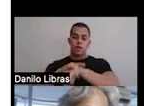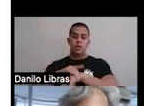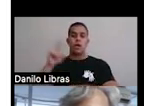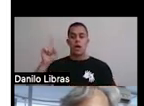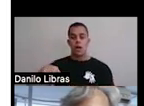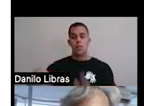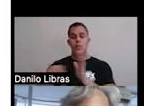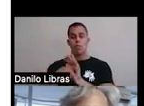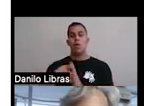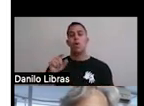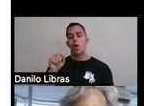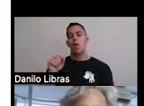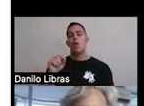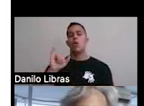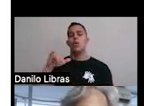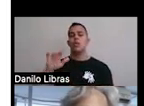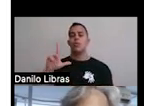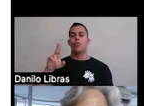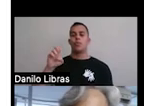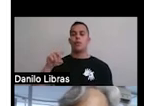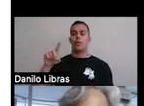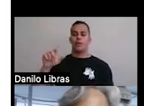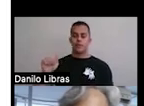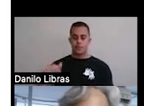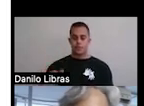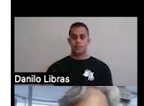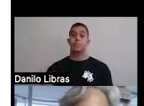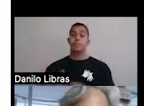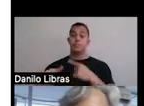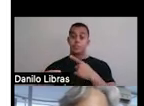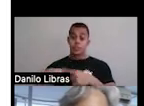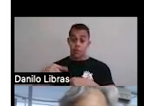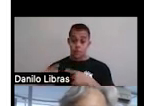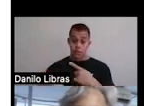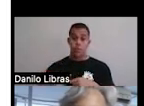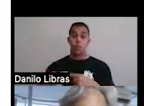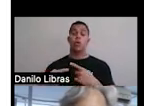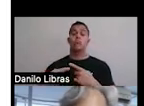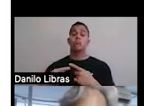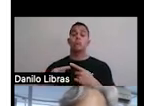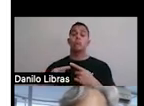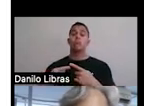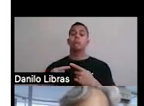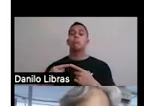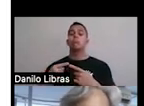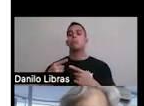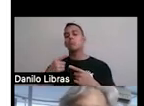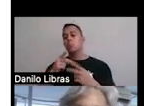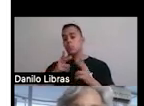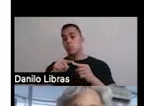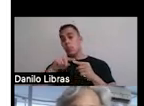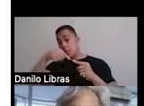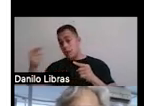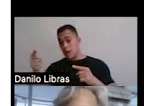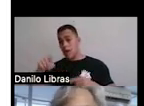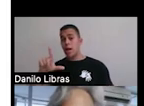influenza. Depois, junto com essa bactéria, se sequenciou a levedura, que já é